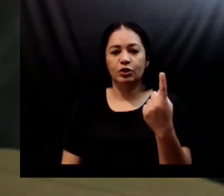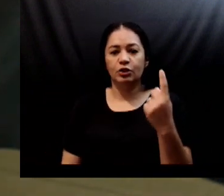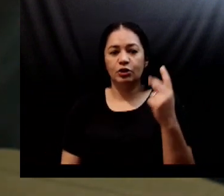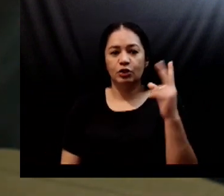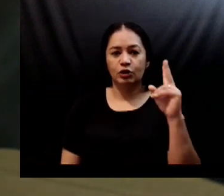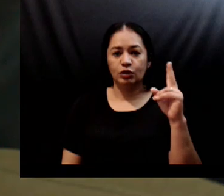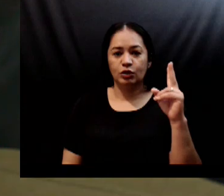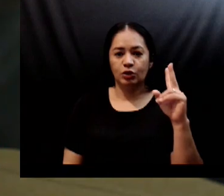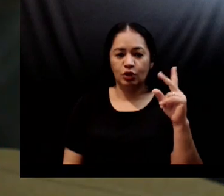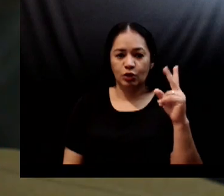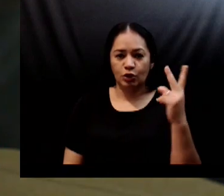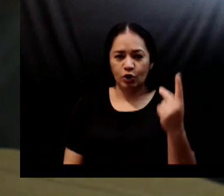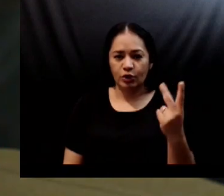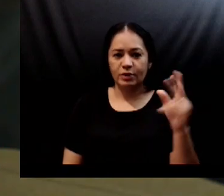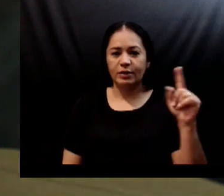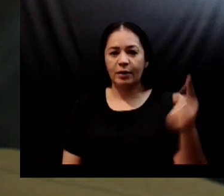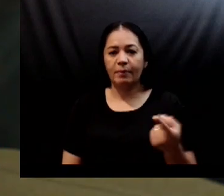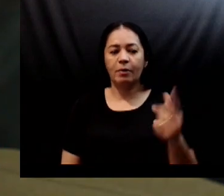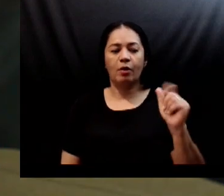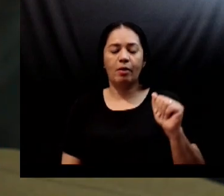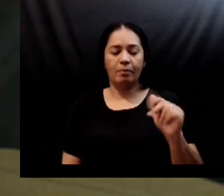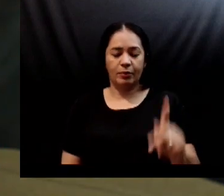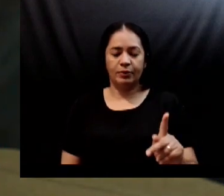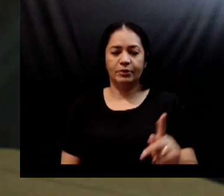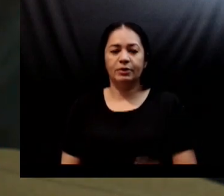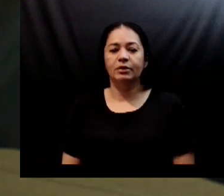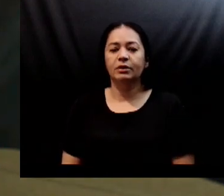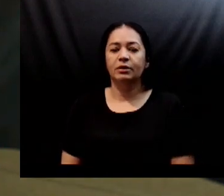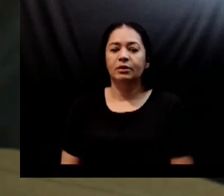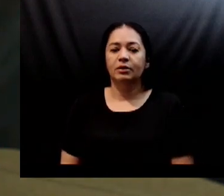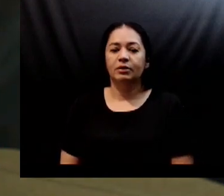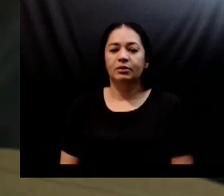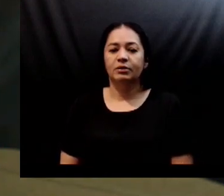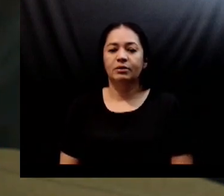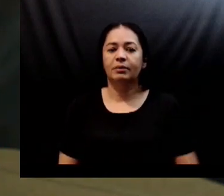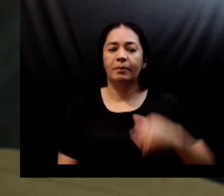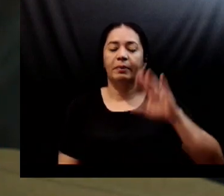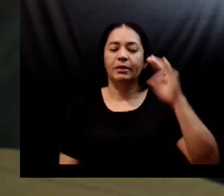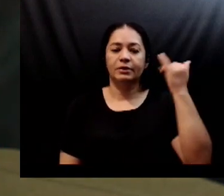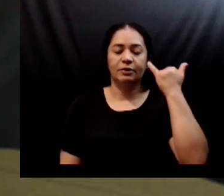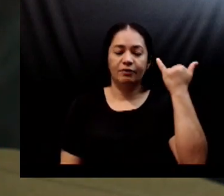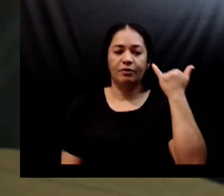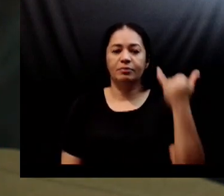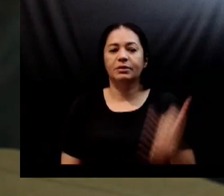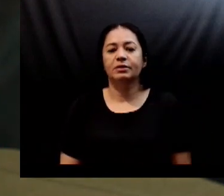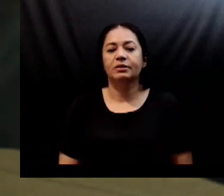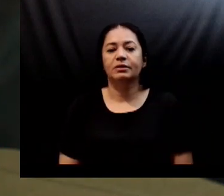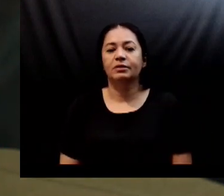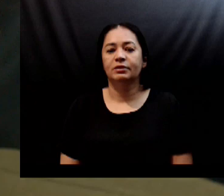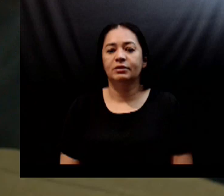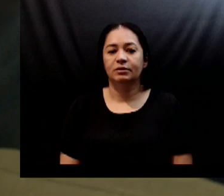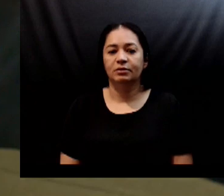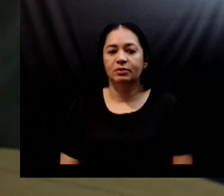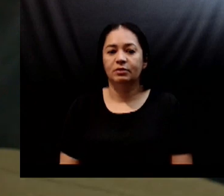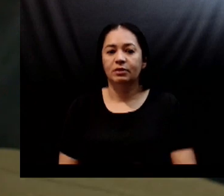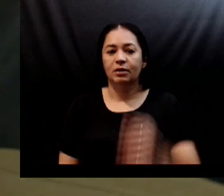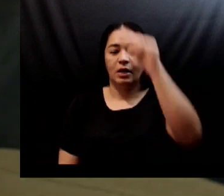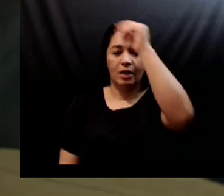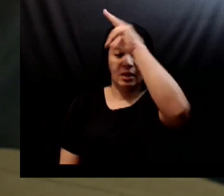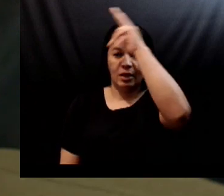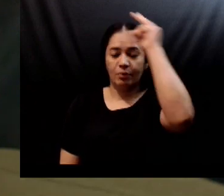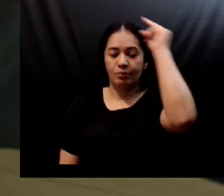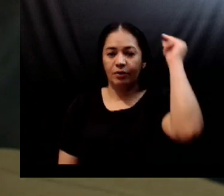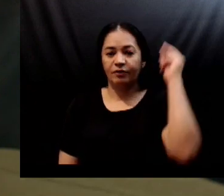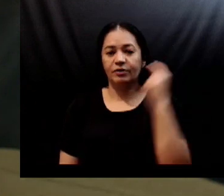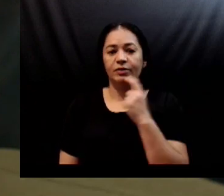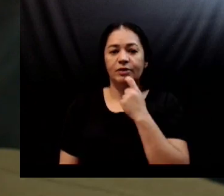e pensionistas. Mais informação, falando para você agora que a Prefeitura de Campinas, gente, por meio da Secretaria de